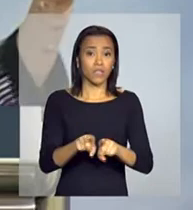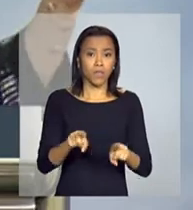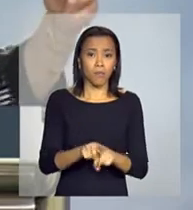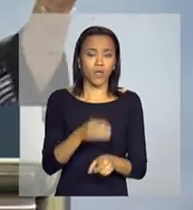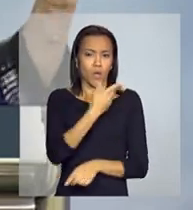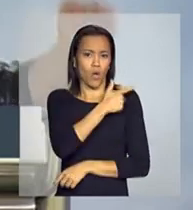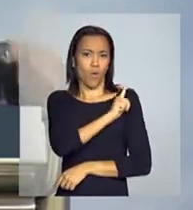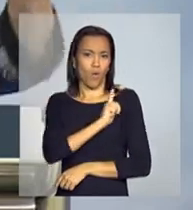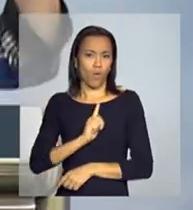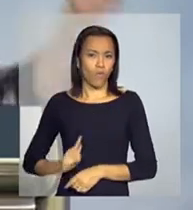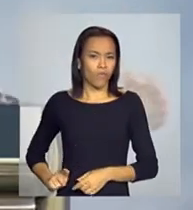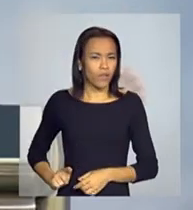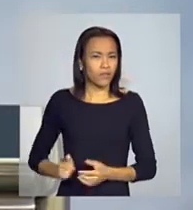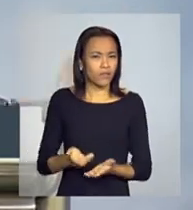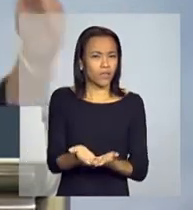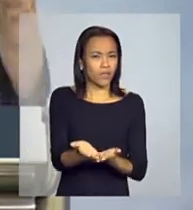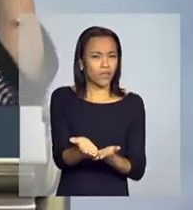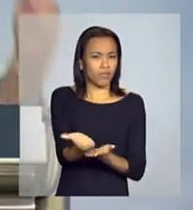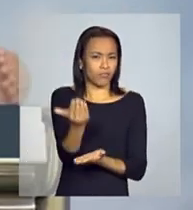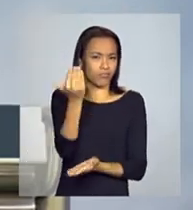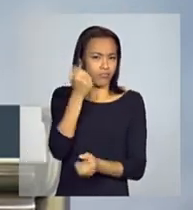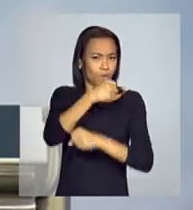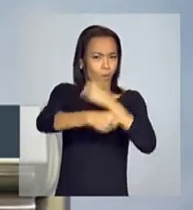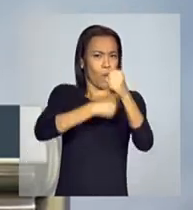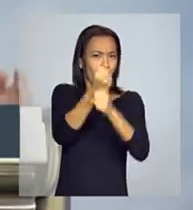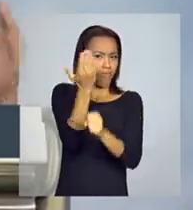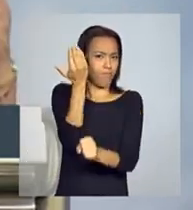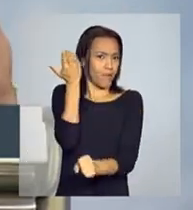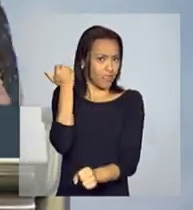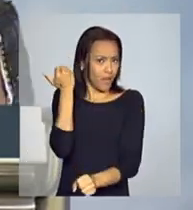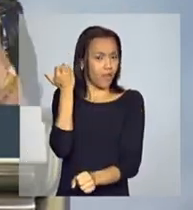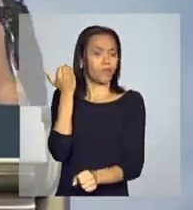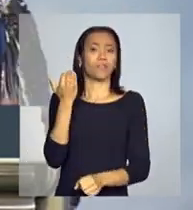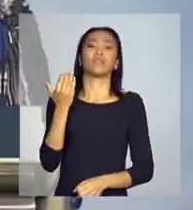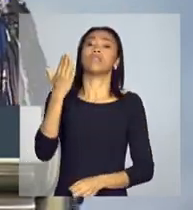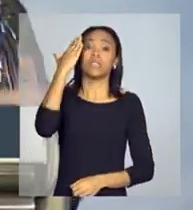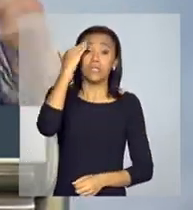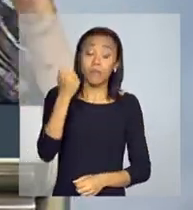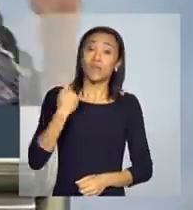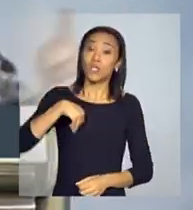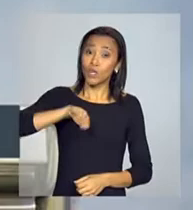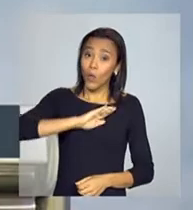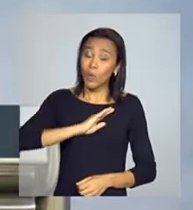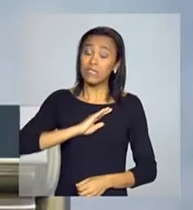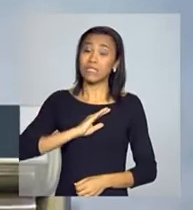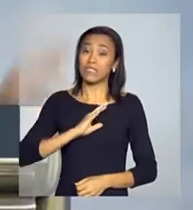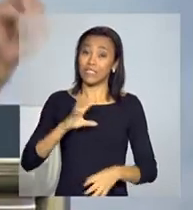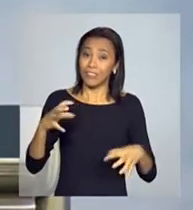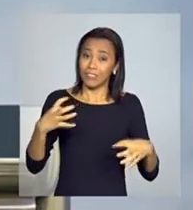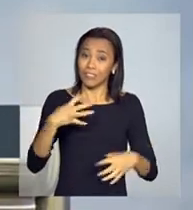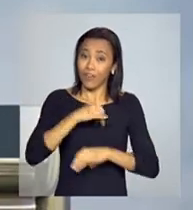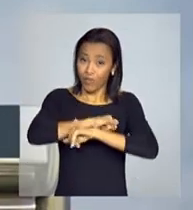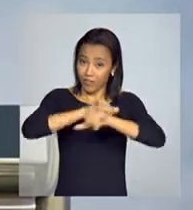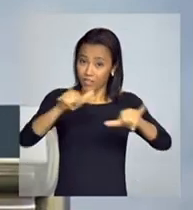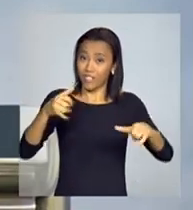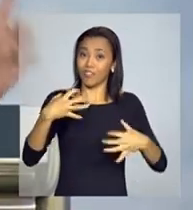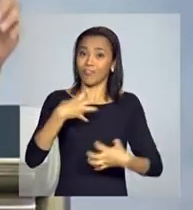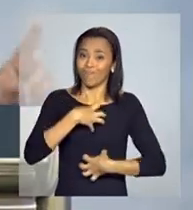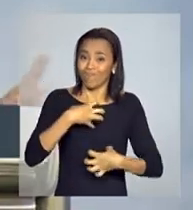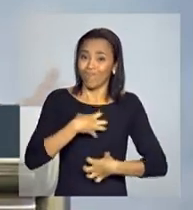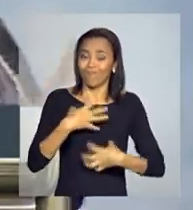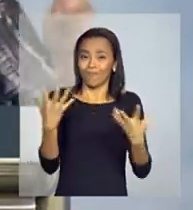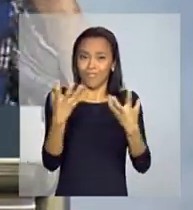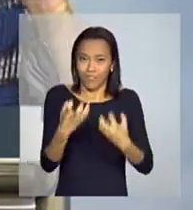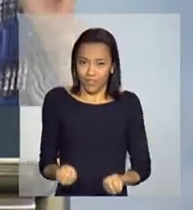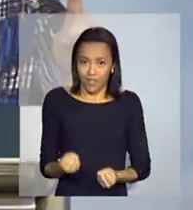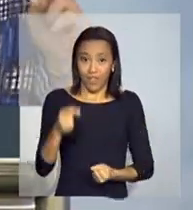o início do ano passado, soube disso, que nós íamos enfrentar uma grande seca este ano.